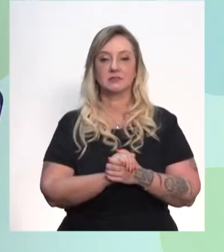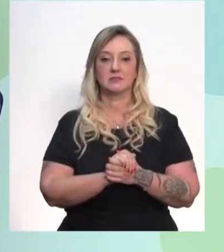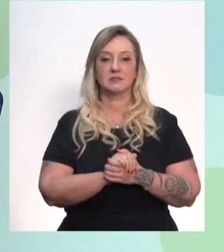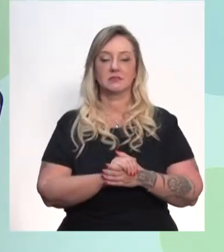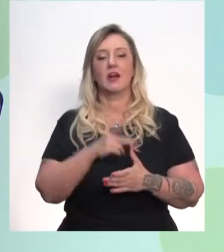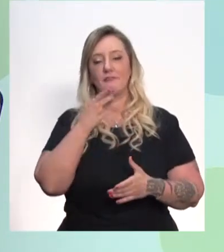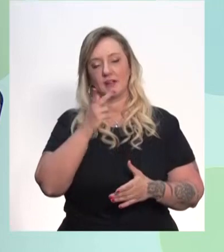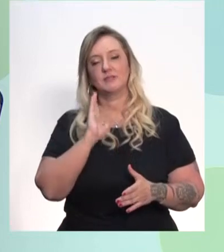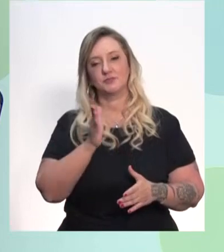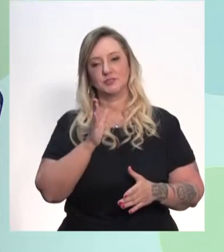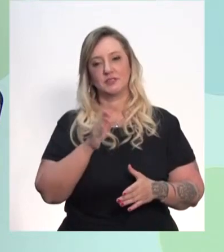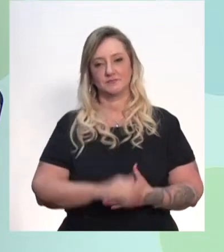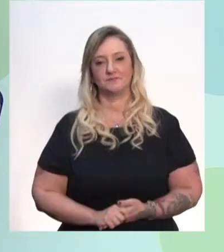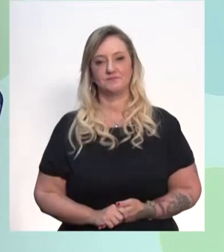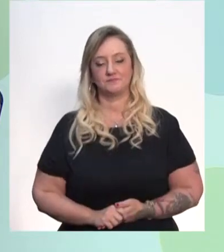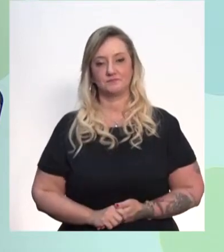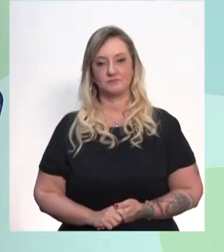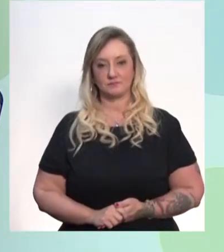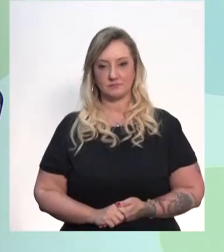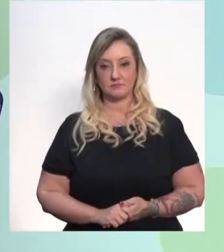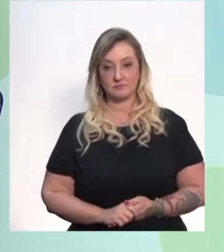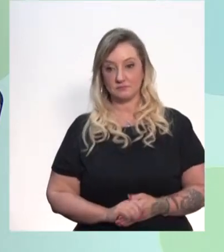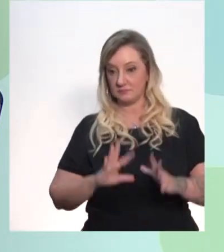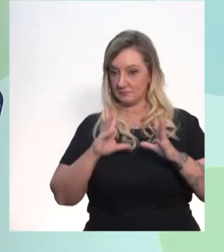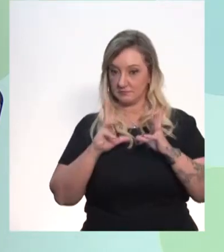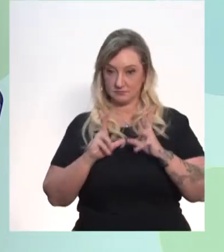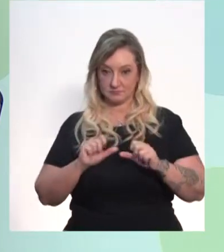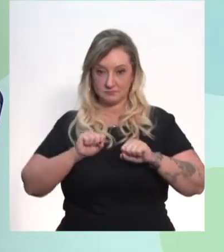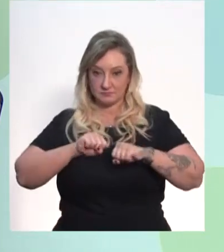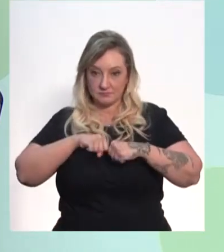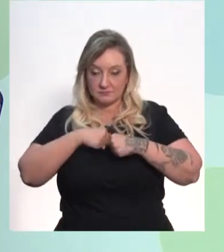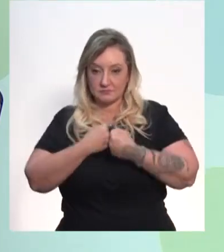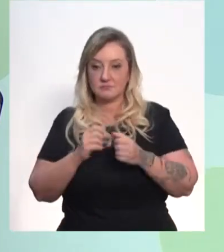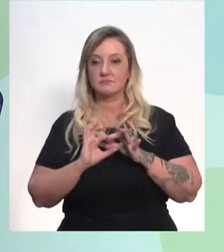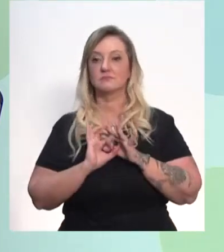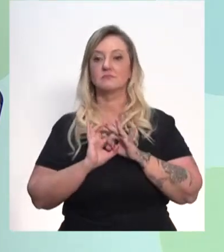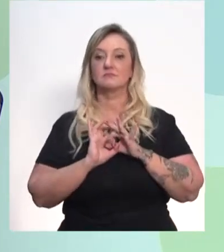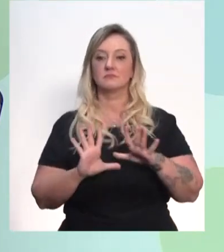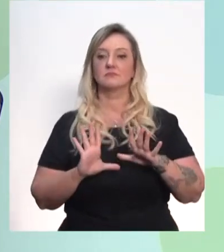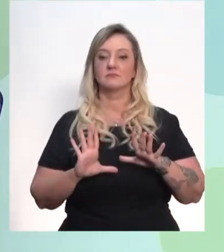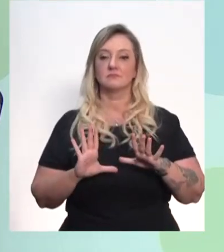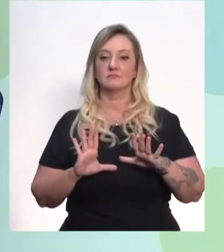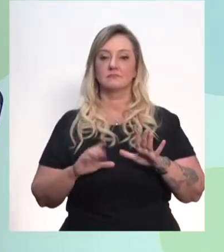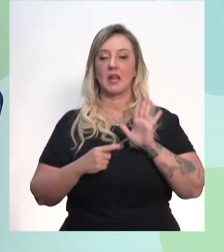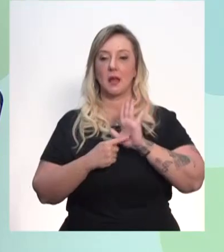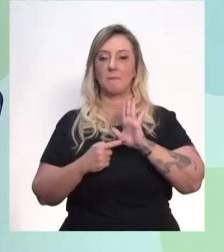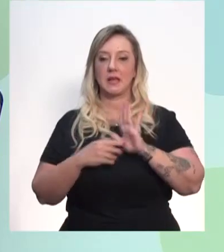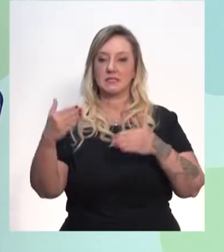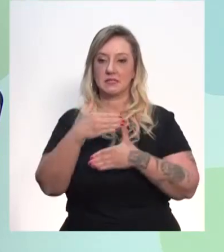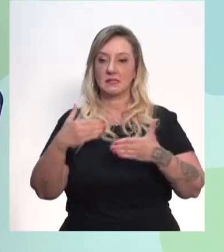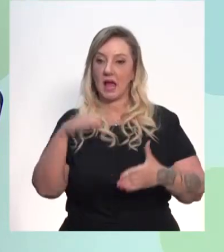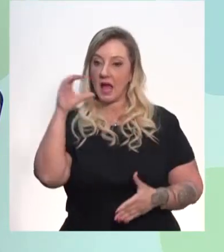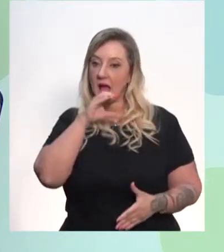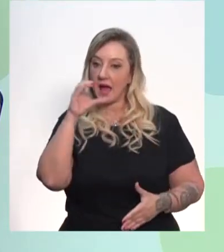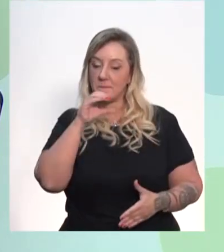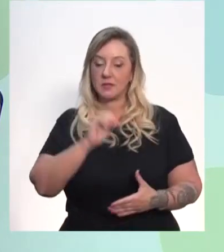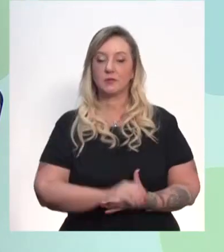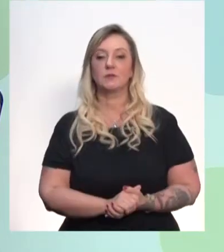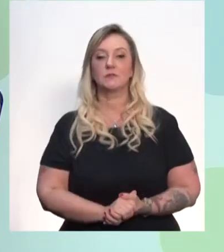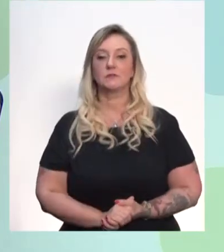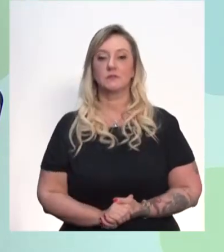Os PCs que vão participar amanhã de matemática, ciência e natureza e anos iniciais, os outros canais que nós